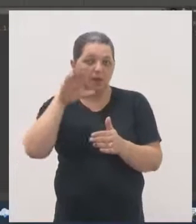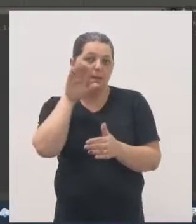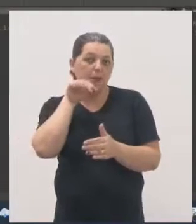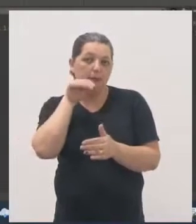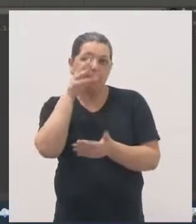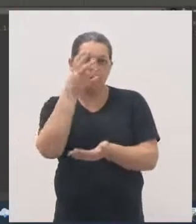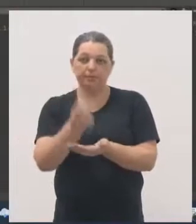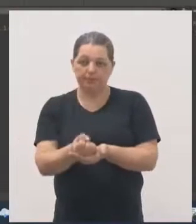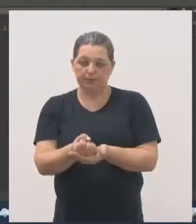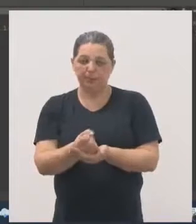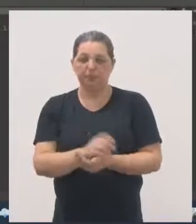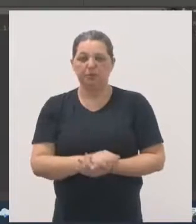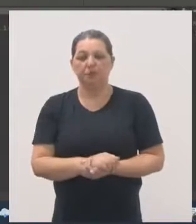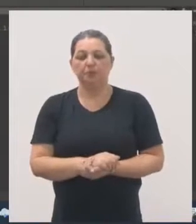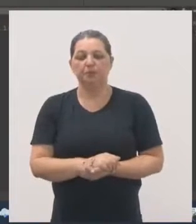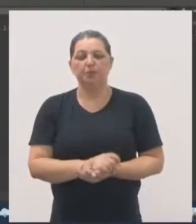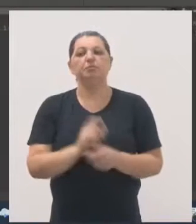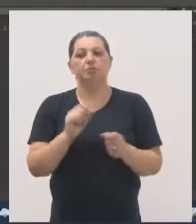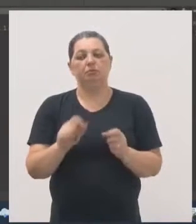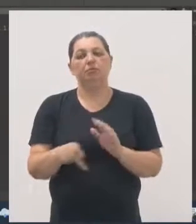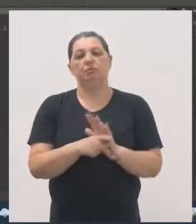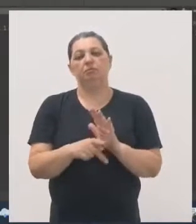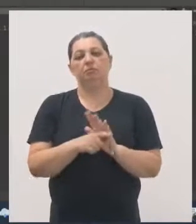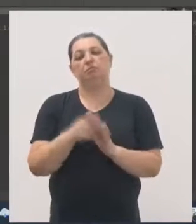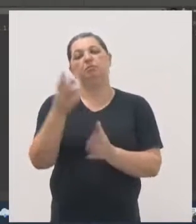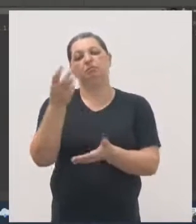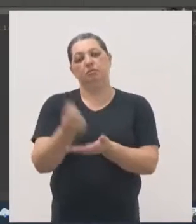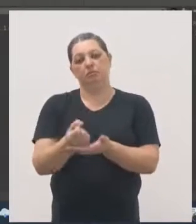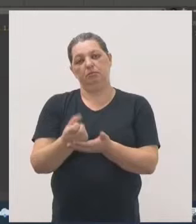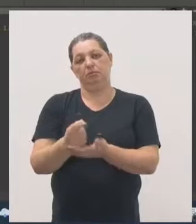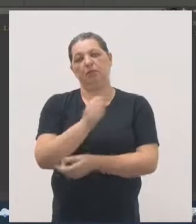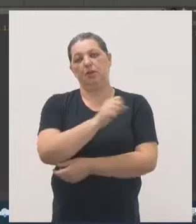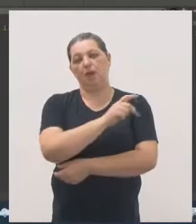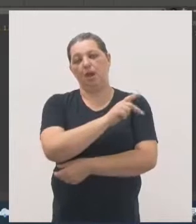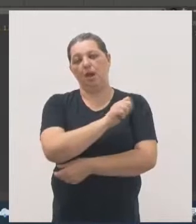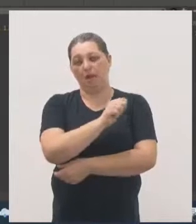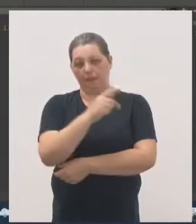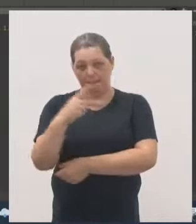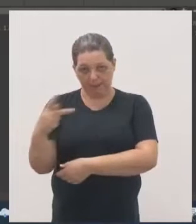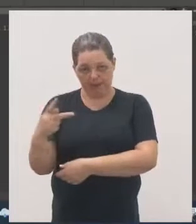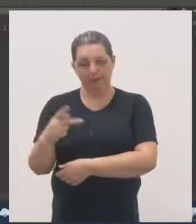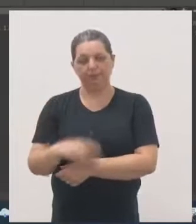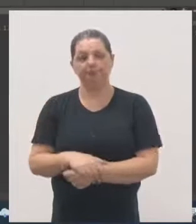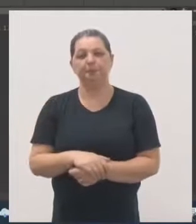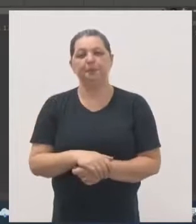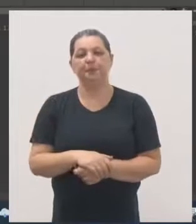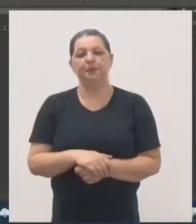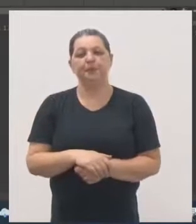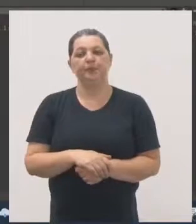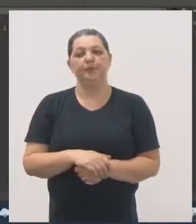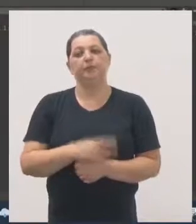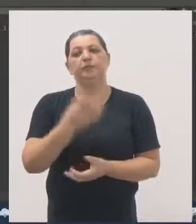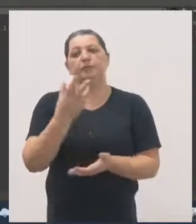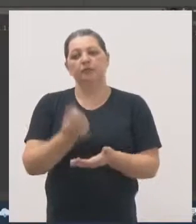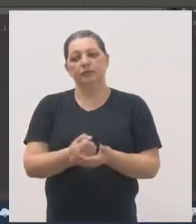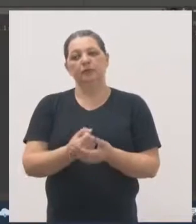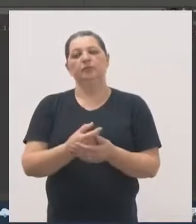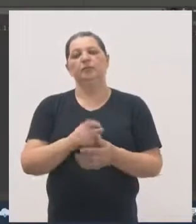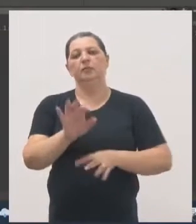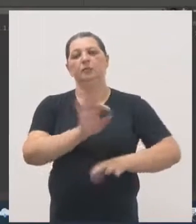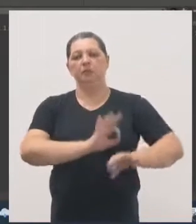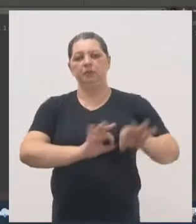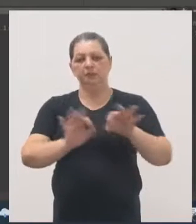fácil. Você faz o download do aplicativo, né? Vamos retomar os passos aí. Download do aplicativo, faz a